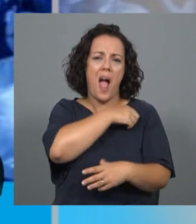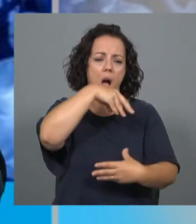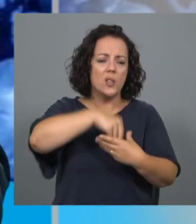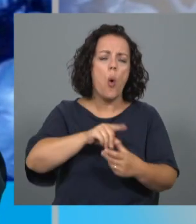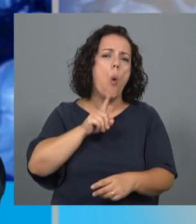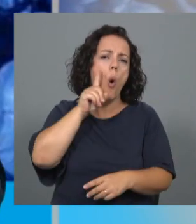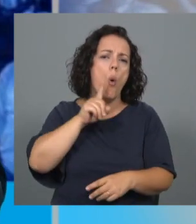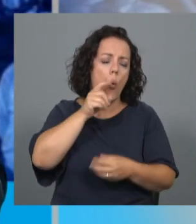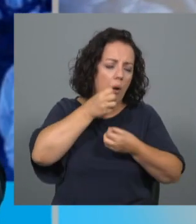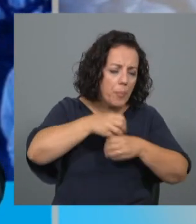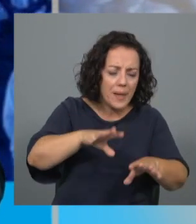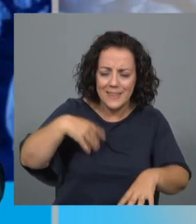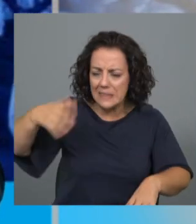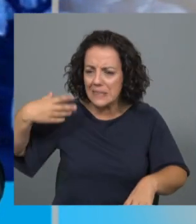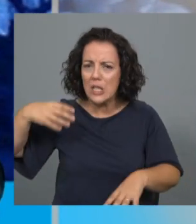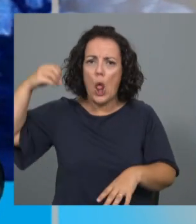tem pouca